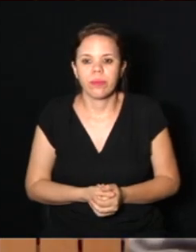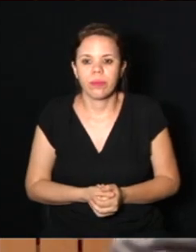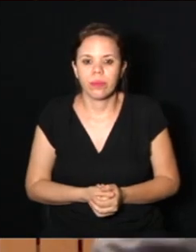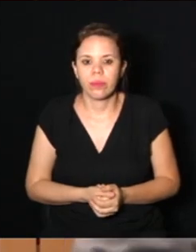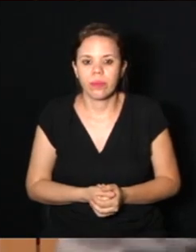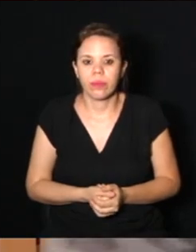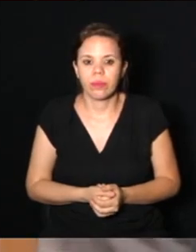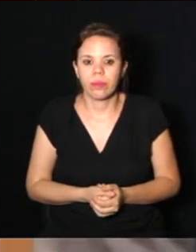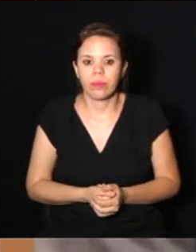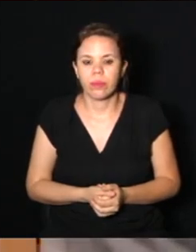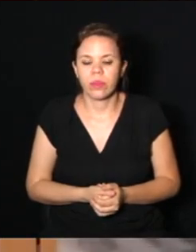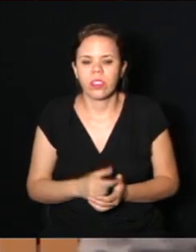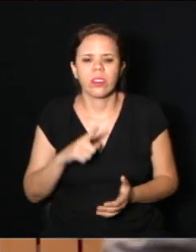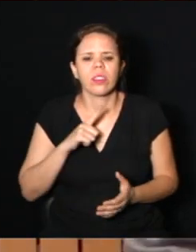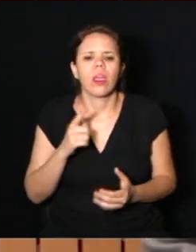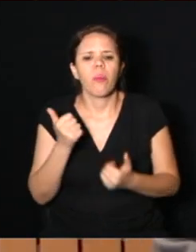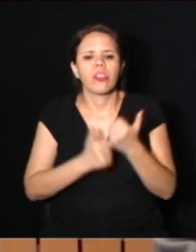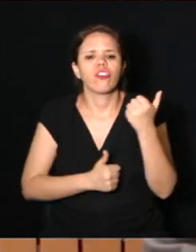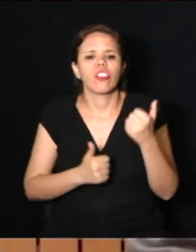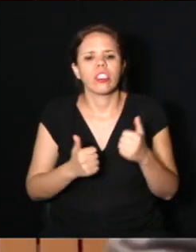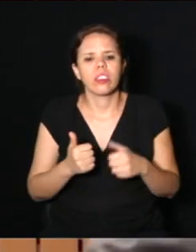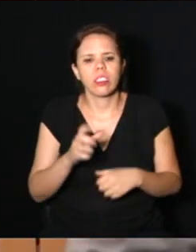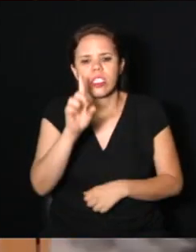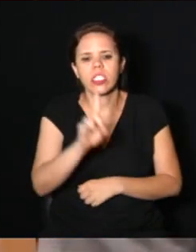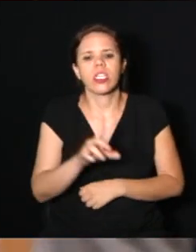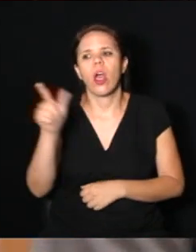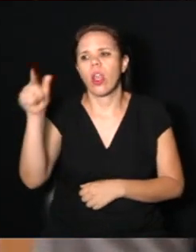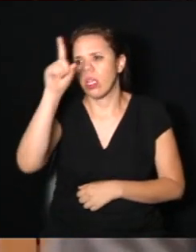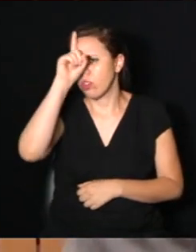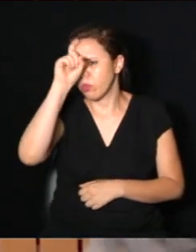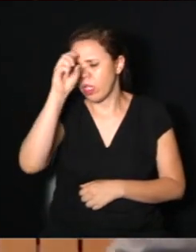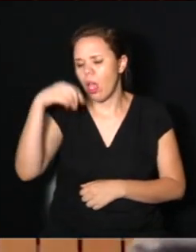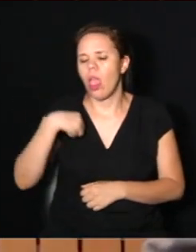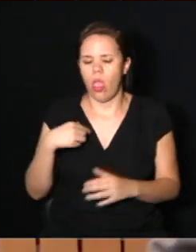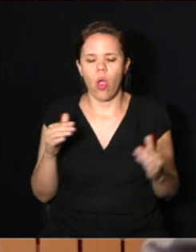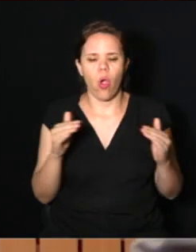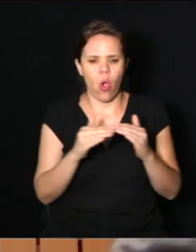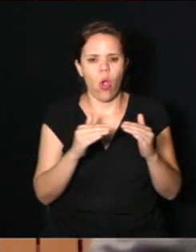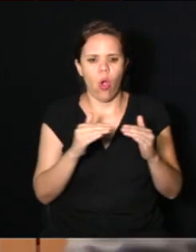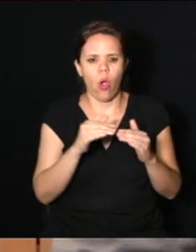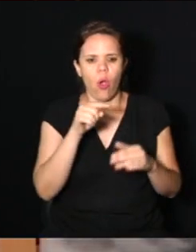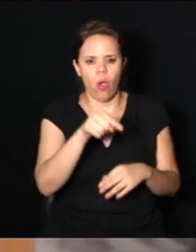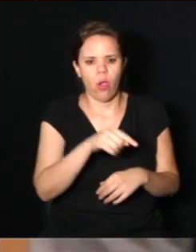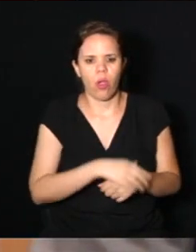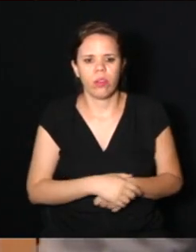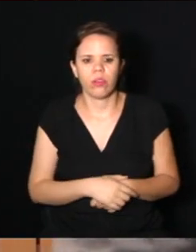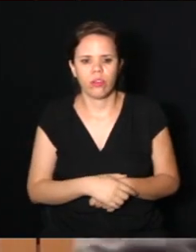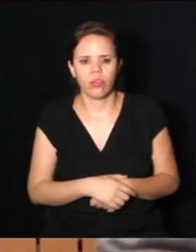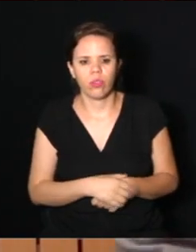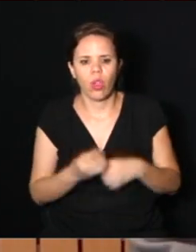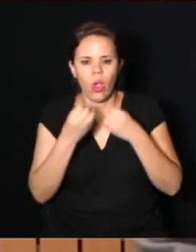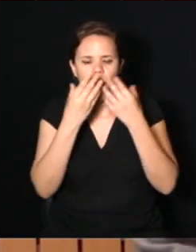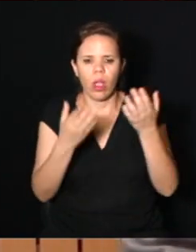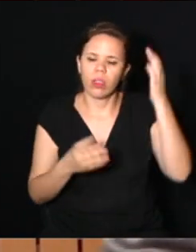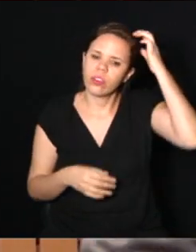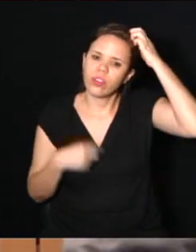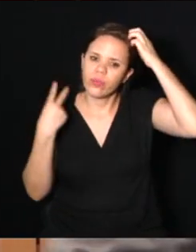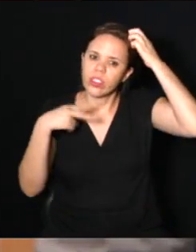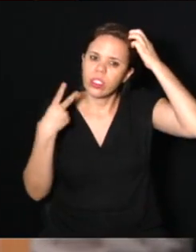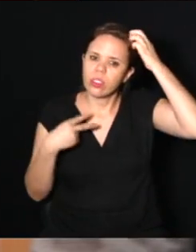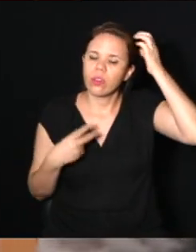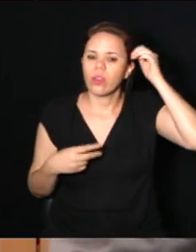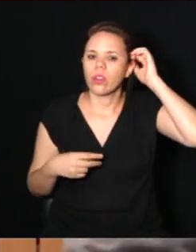de uma direção que age assim. Mas eu concordo com essas colocações do